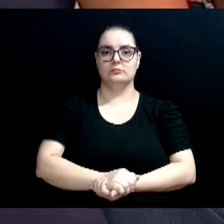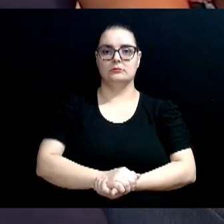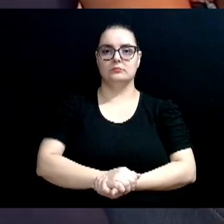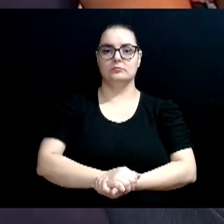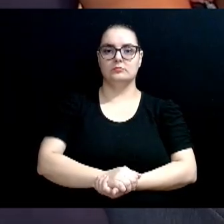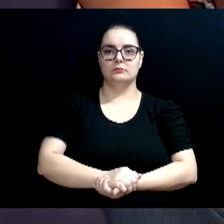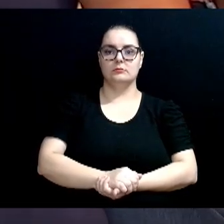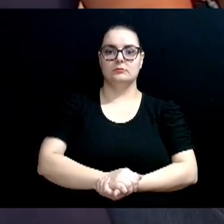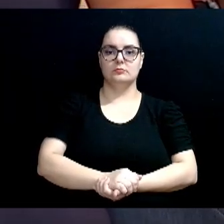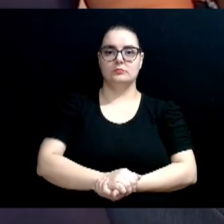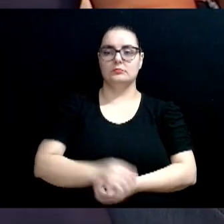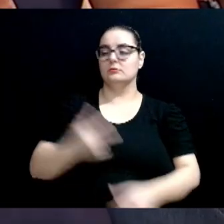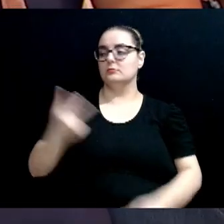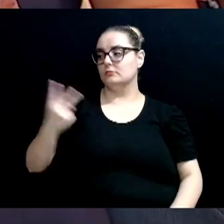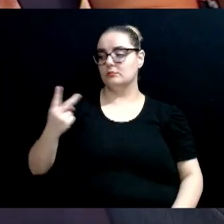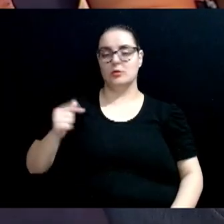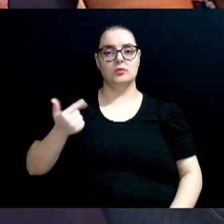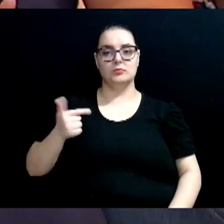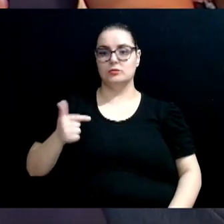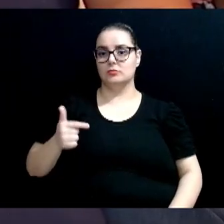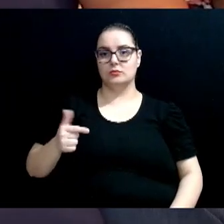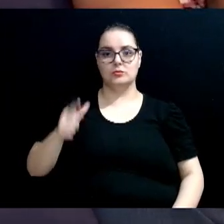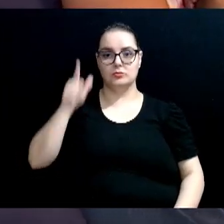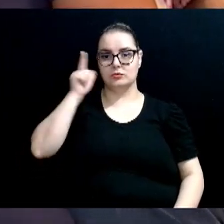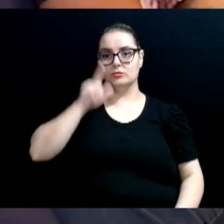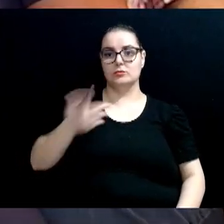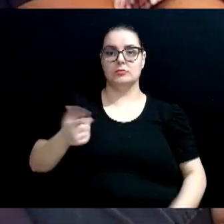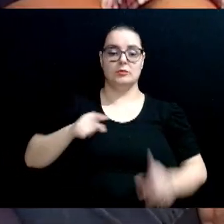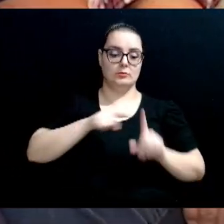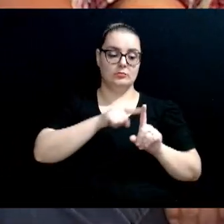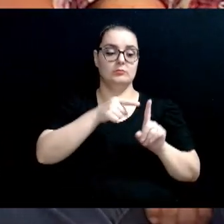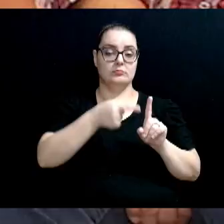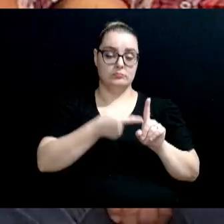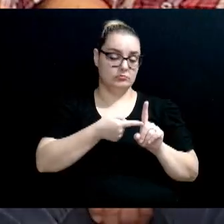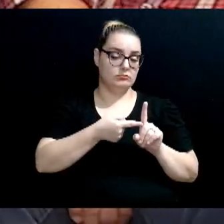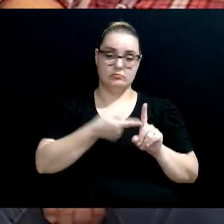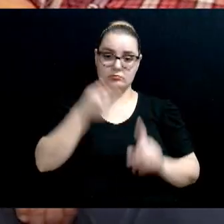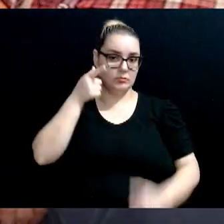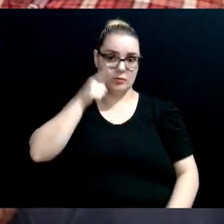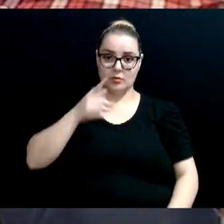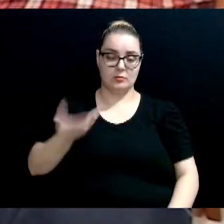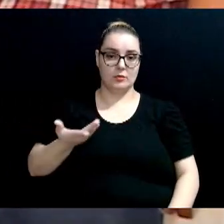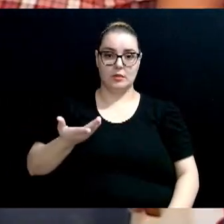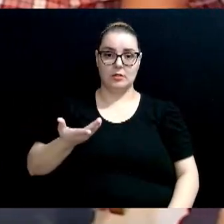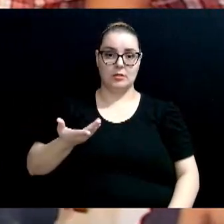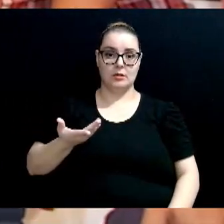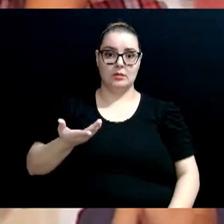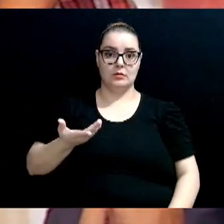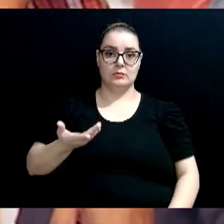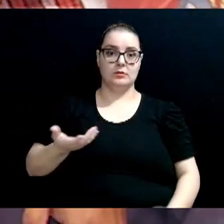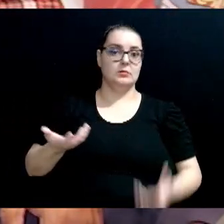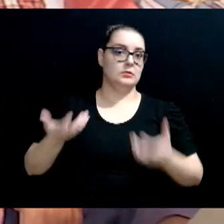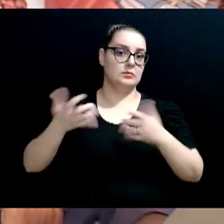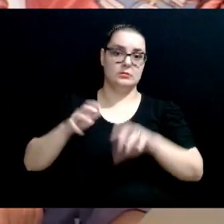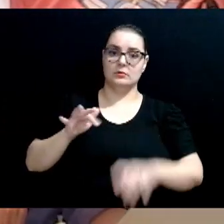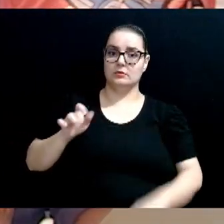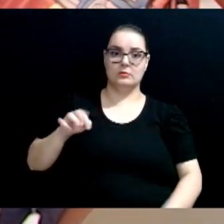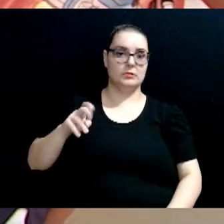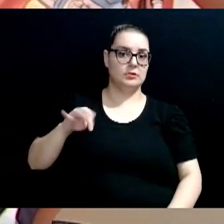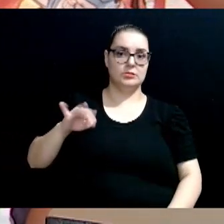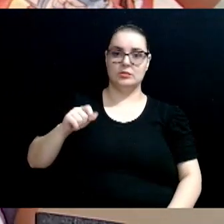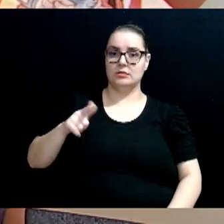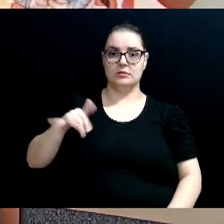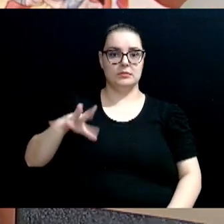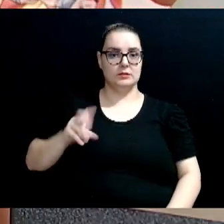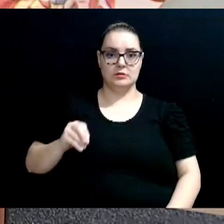Nós não tínhamos conseguido uma gestação. A gente não queria fazer a fertilização, a gente tomou a decisão